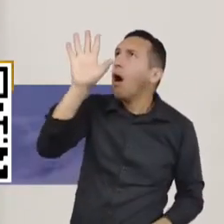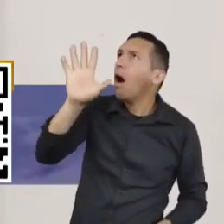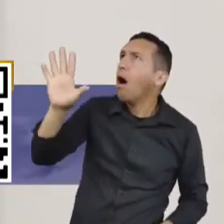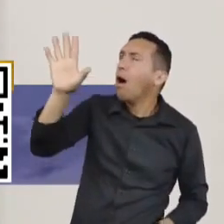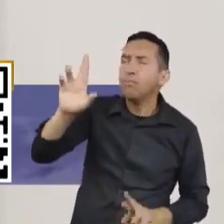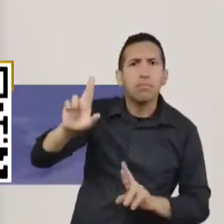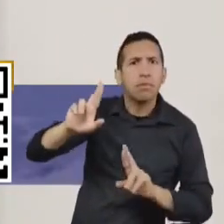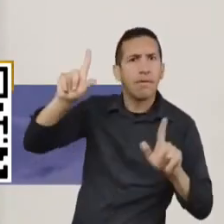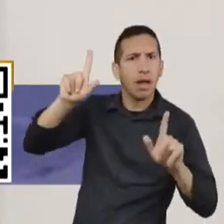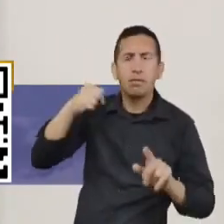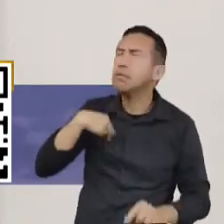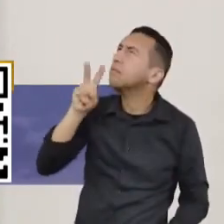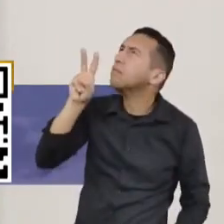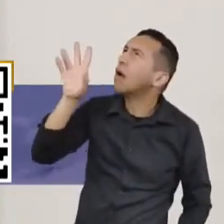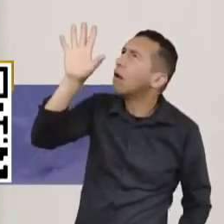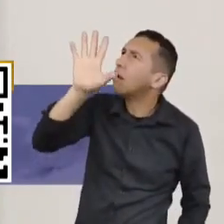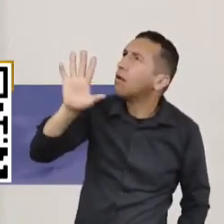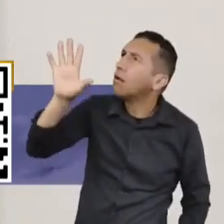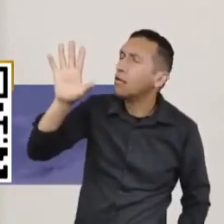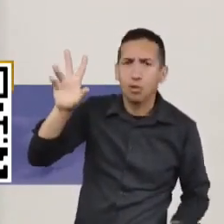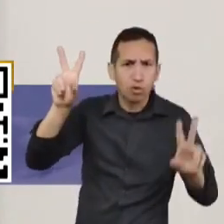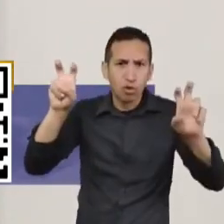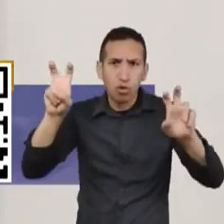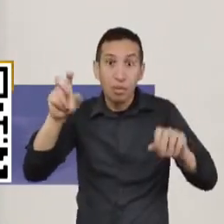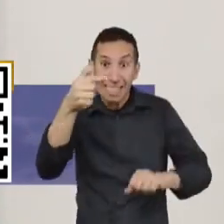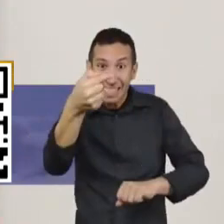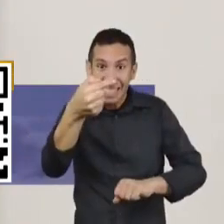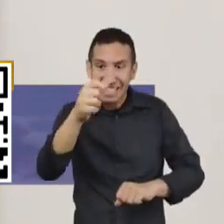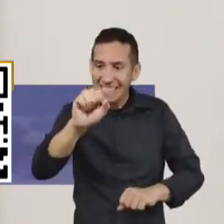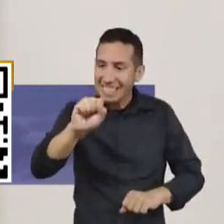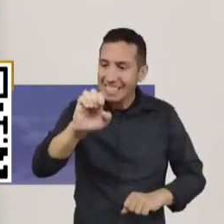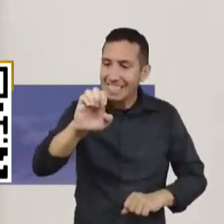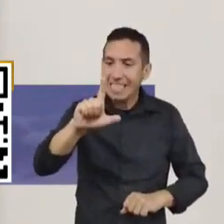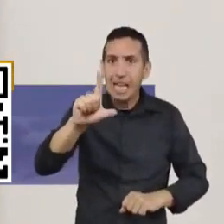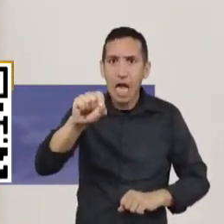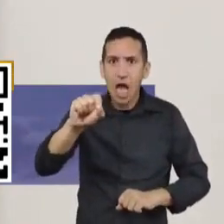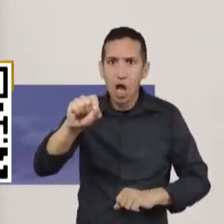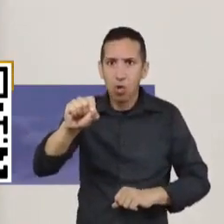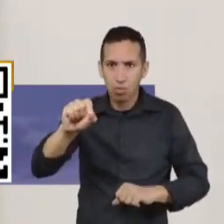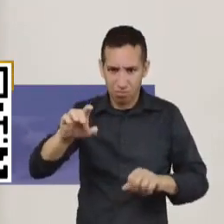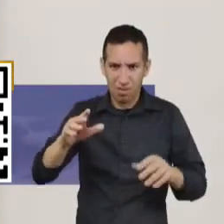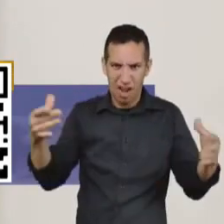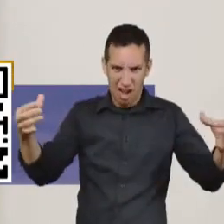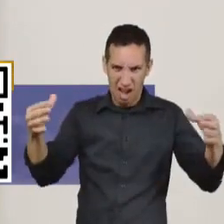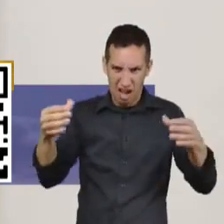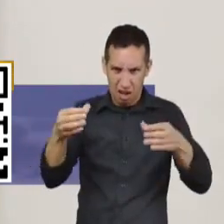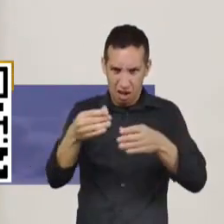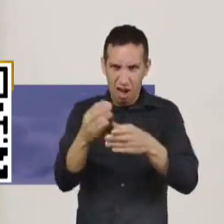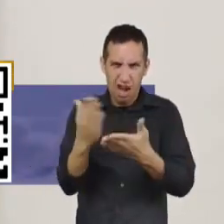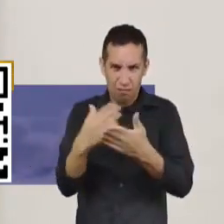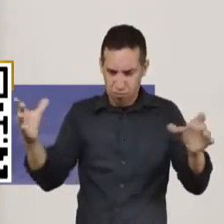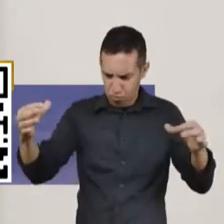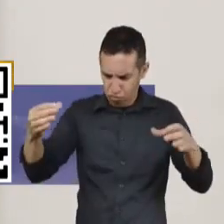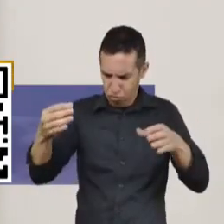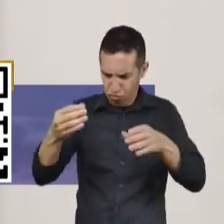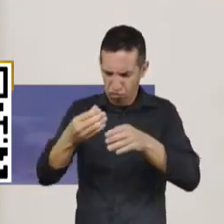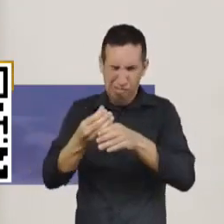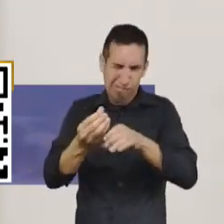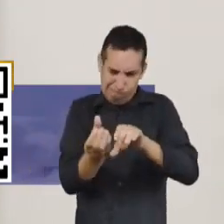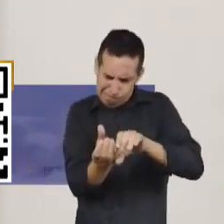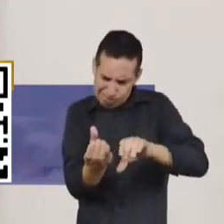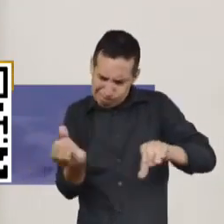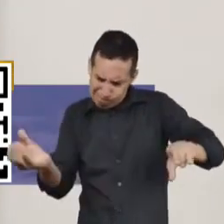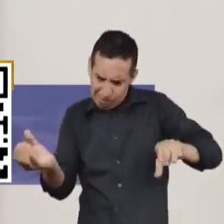bem diferente que ele recebeu tem a ver com sete selos que lacram a mensagem de um livro porque está nas mãos de Deus